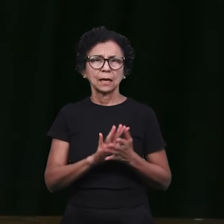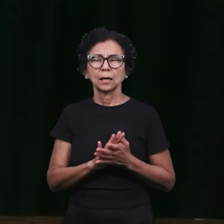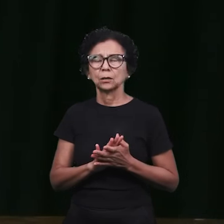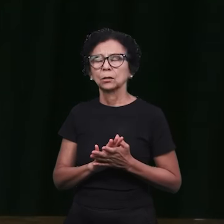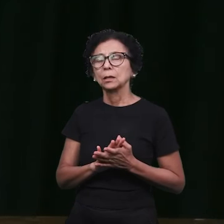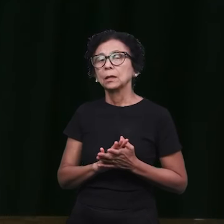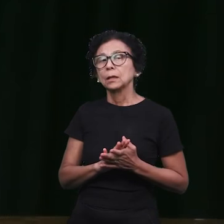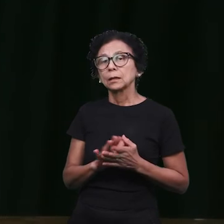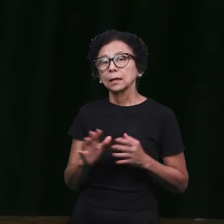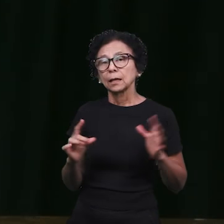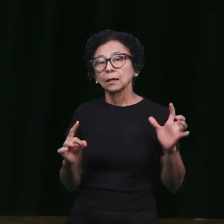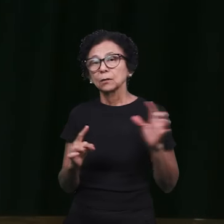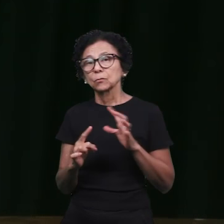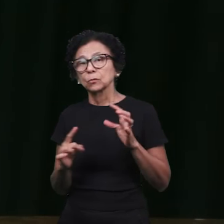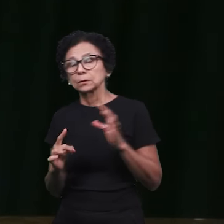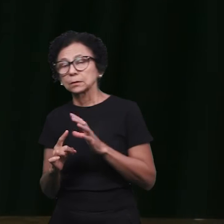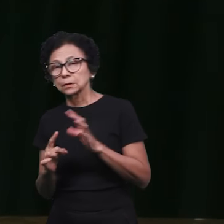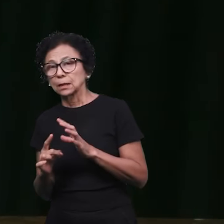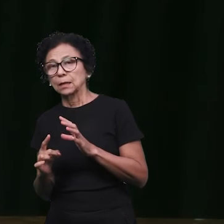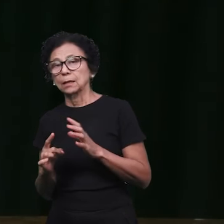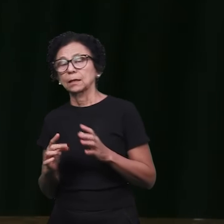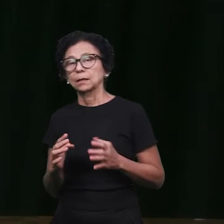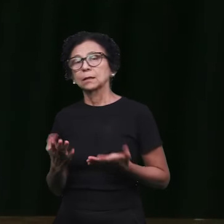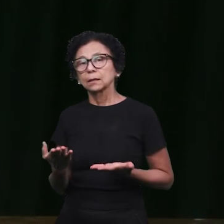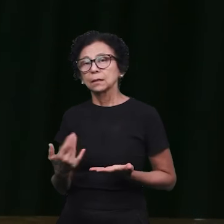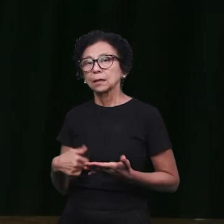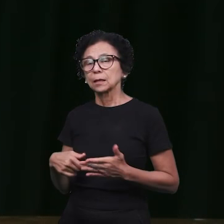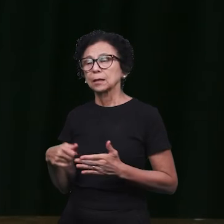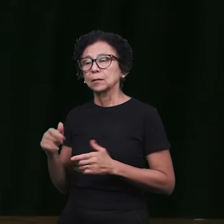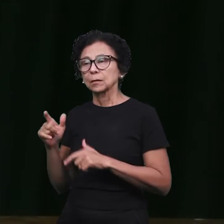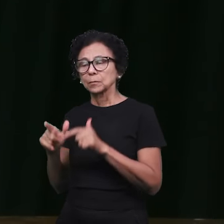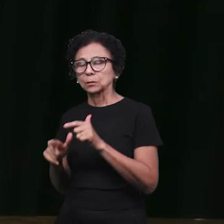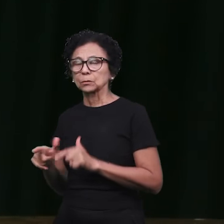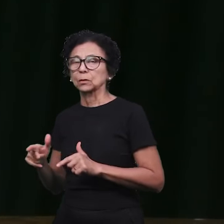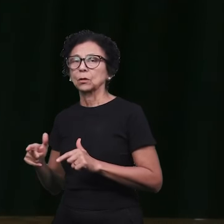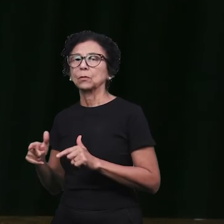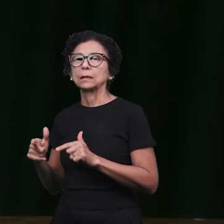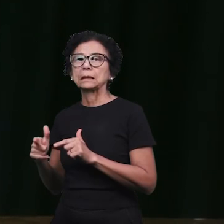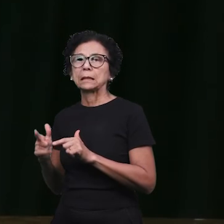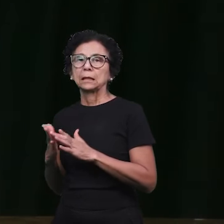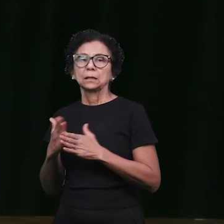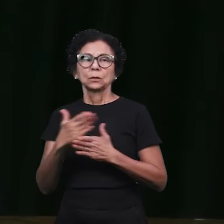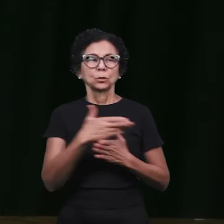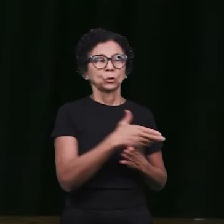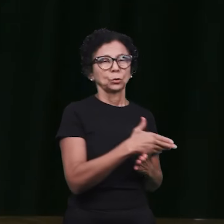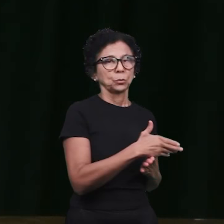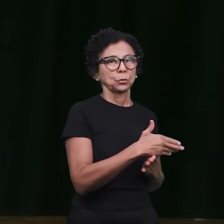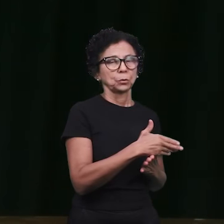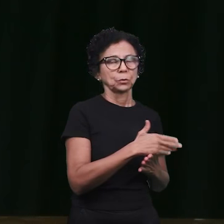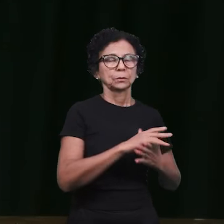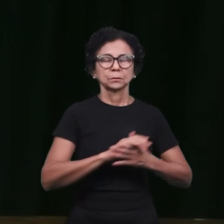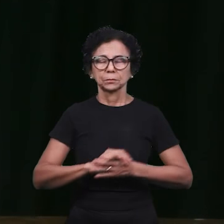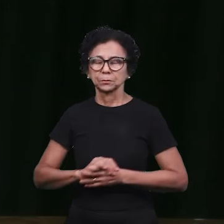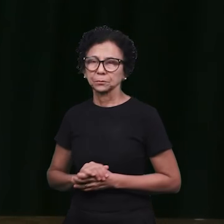aqui como que o projeto do adversário aqui, usando a carne, que ele